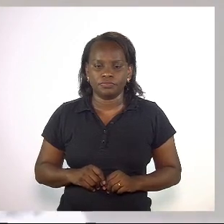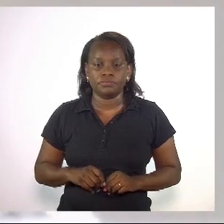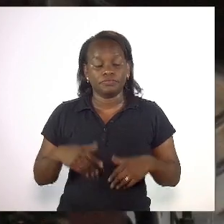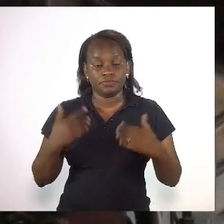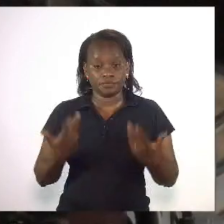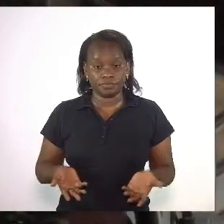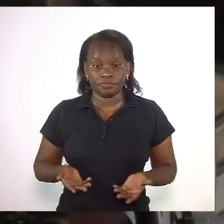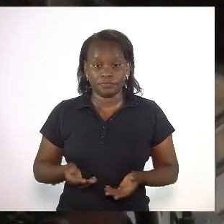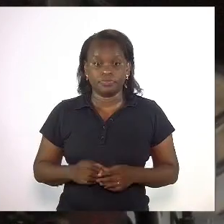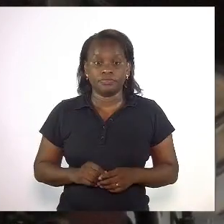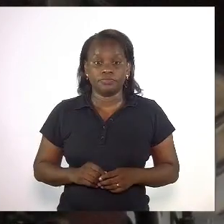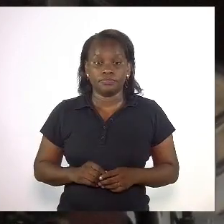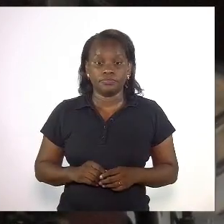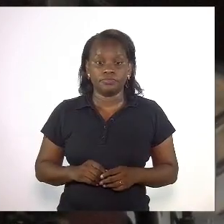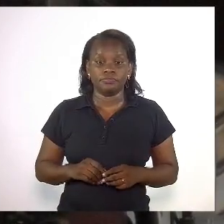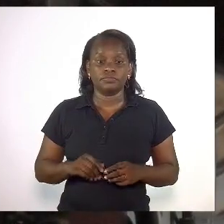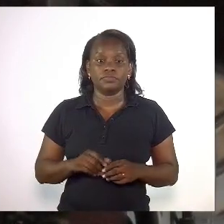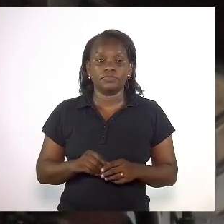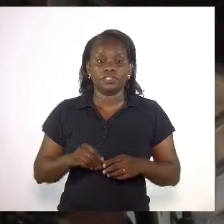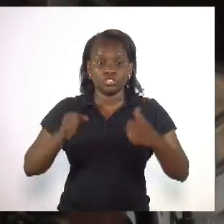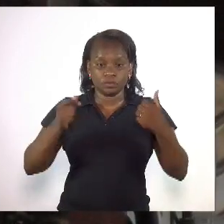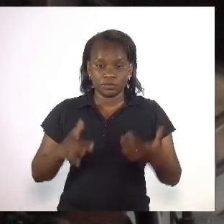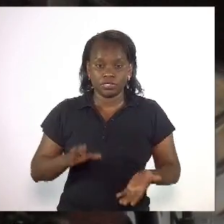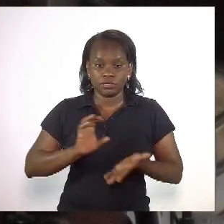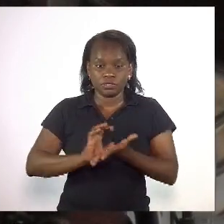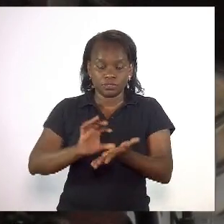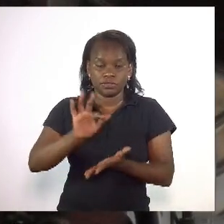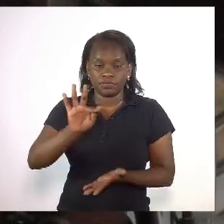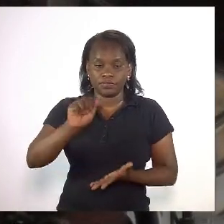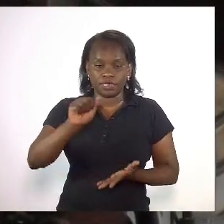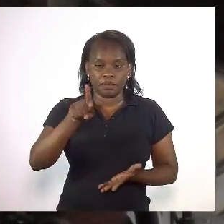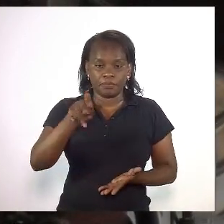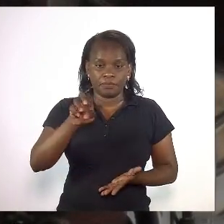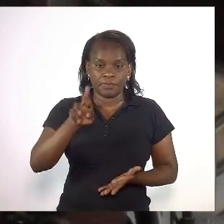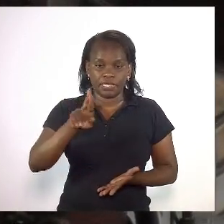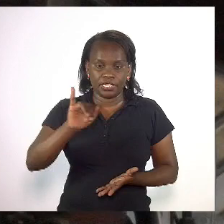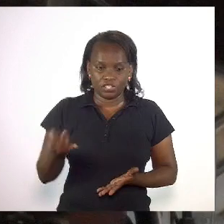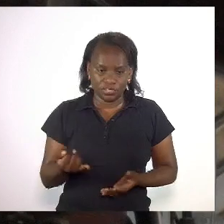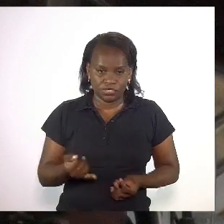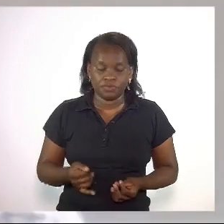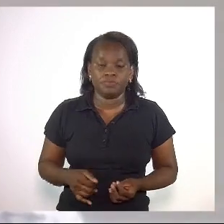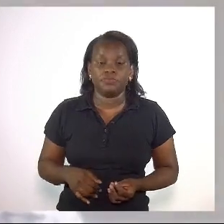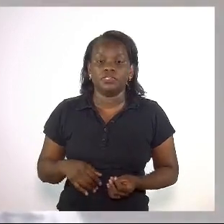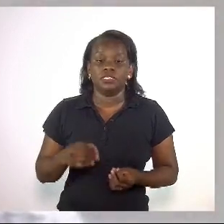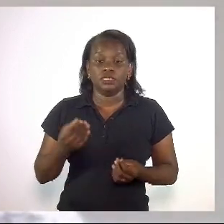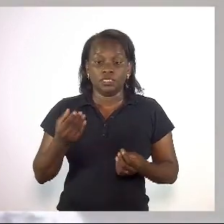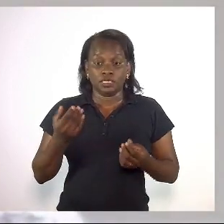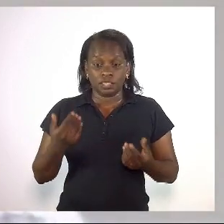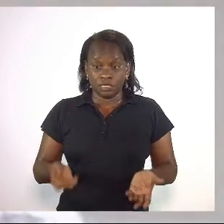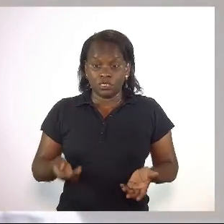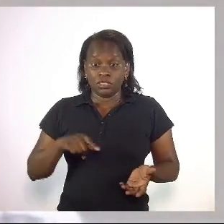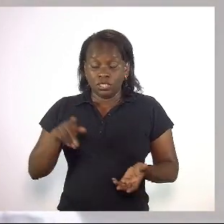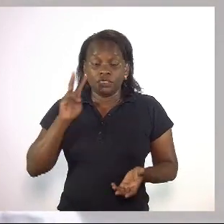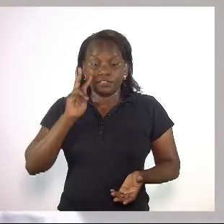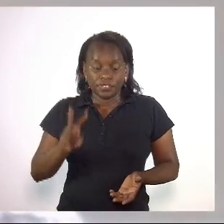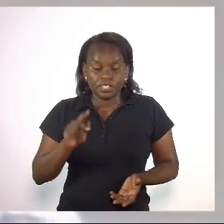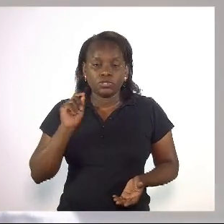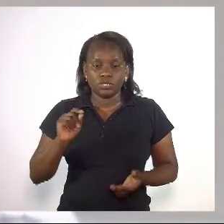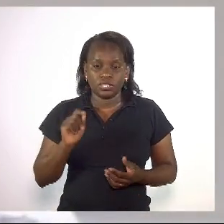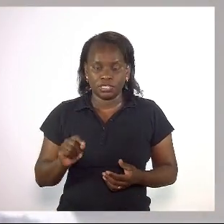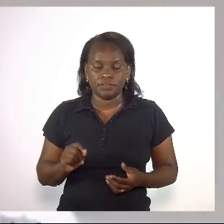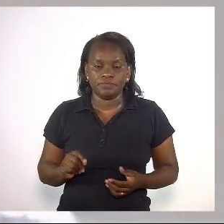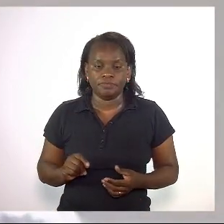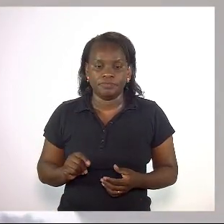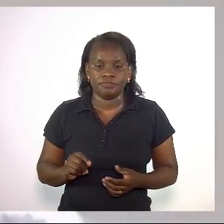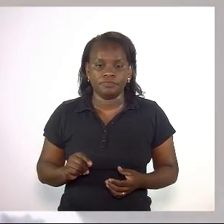Bem, questão com repasse à FAPERJ. Em grande medida, o que nós vamos poder observar é